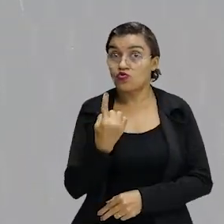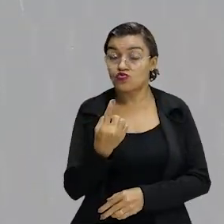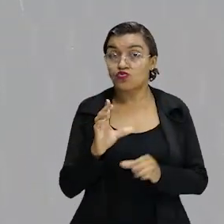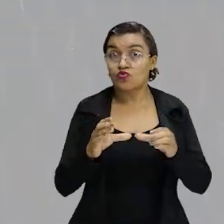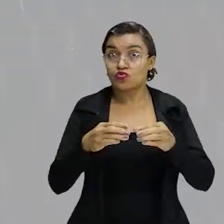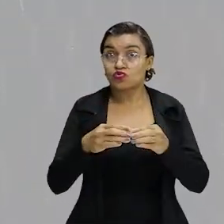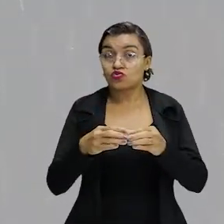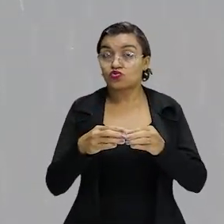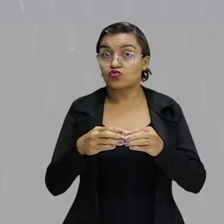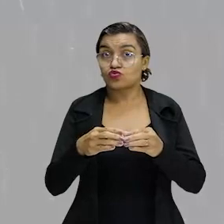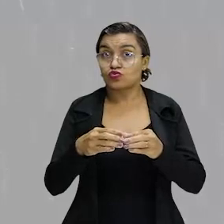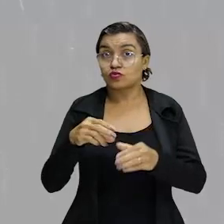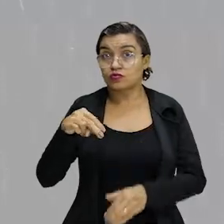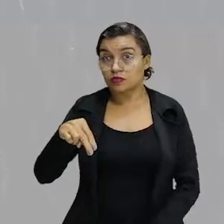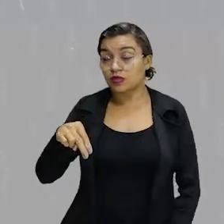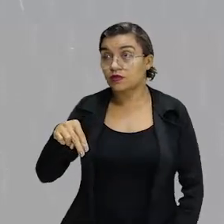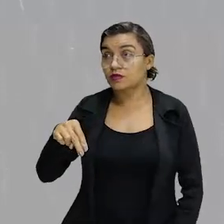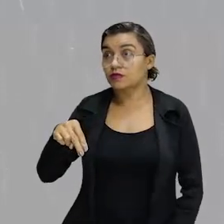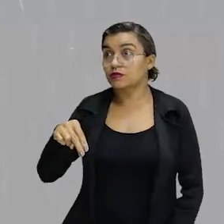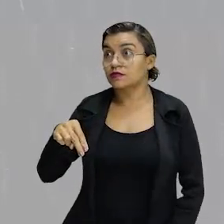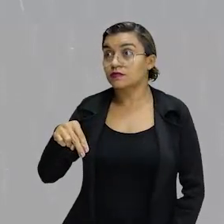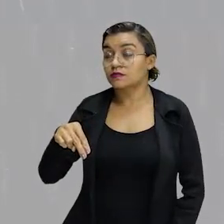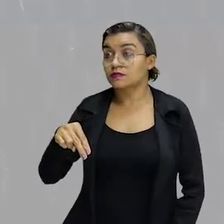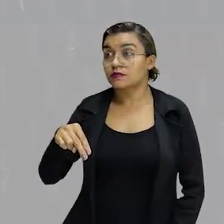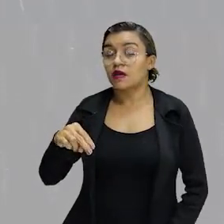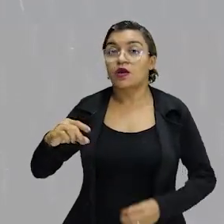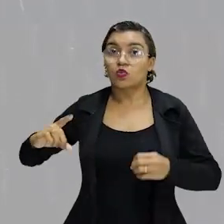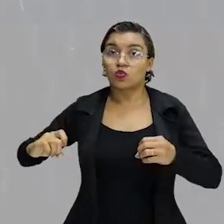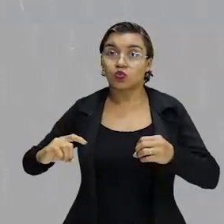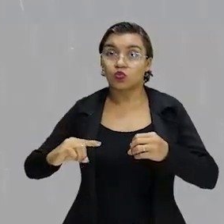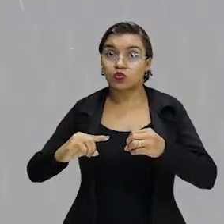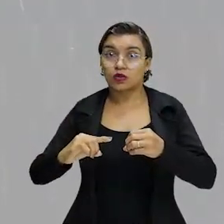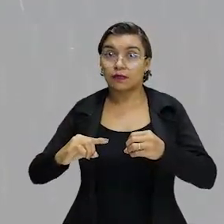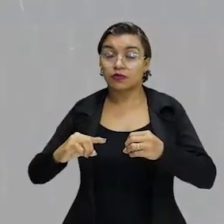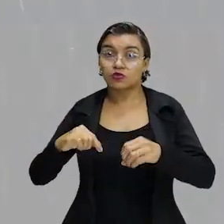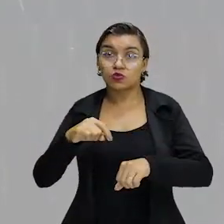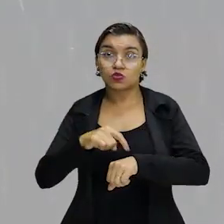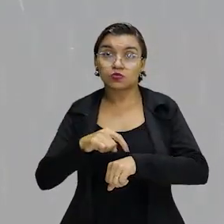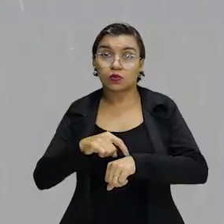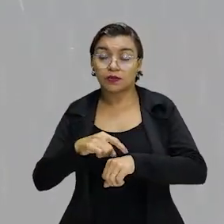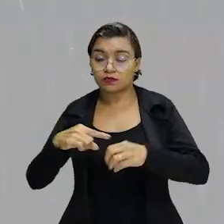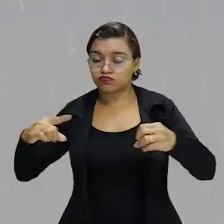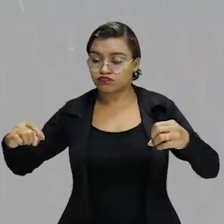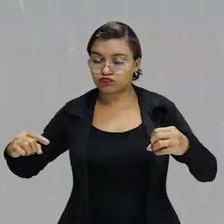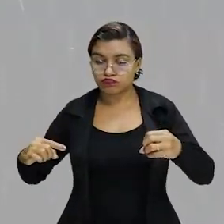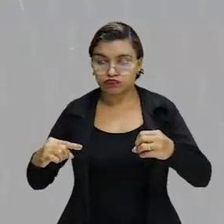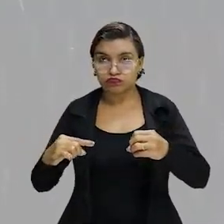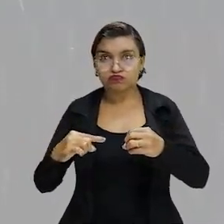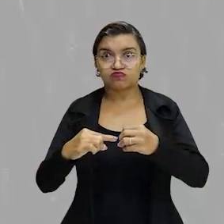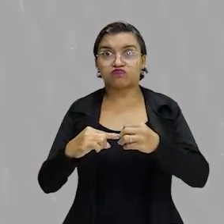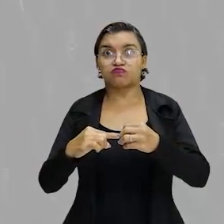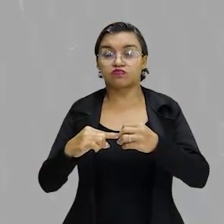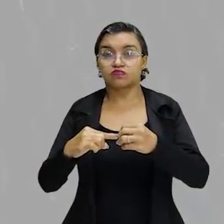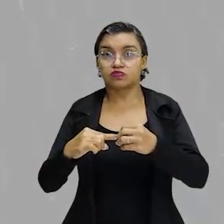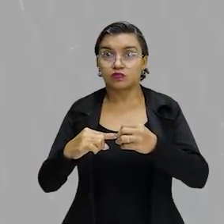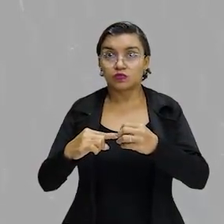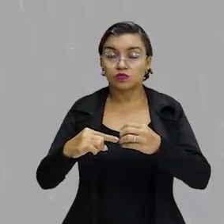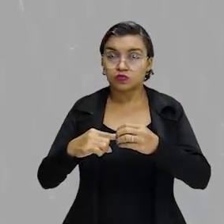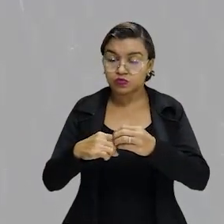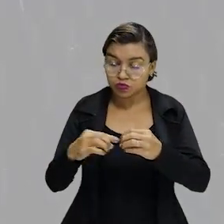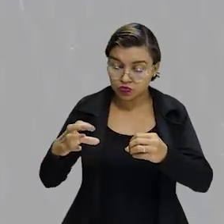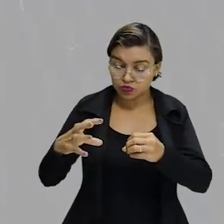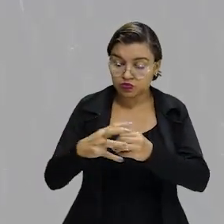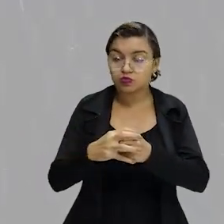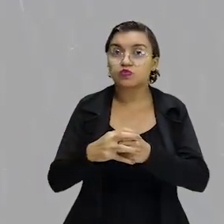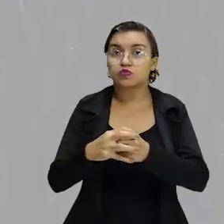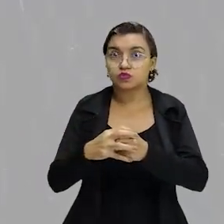conjunto cromossômico, é haploide também. Esses gametas, quando eles se juntam, né, o gameta masculino e o gameta feminino, quando eles se juntam por